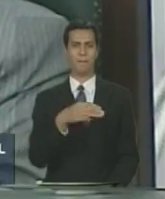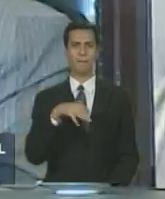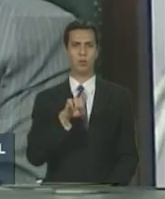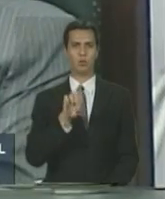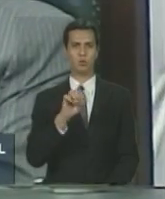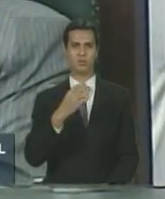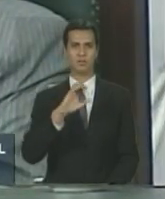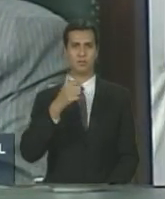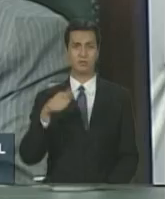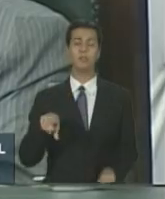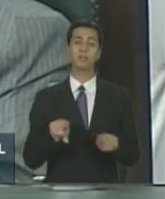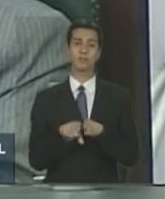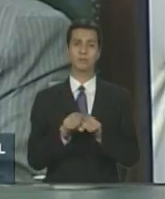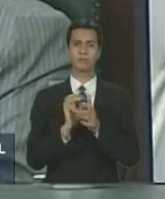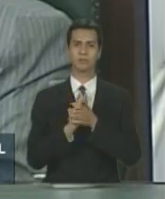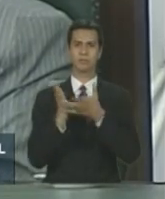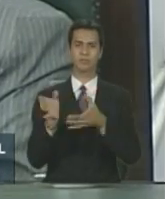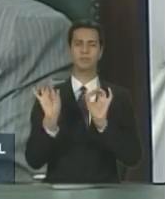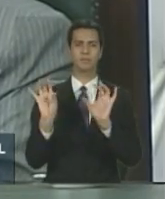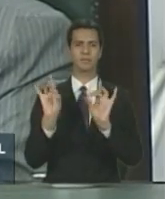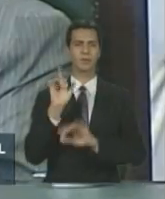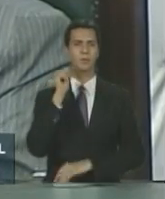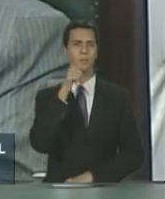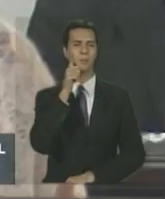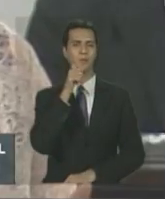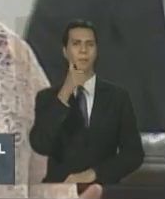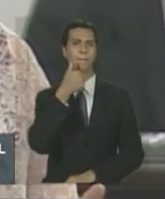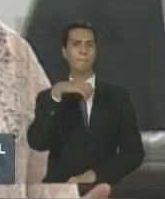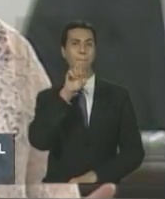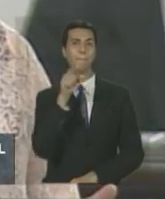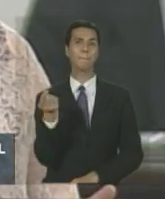e dirigindo um cumprimento muito especial para a dona Paulina.